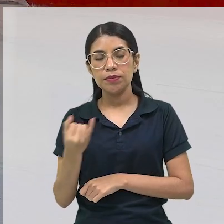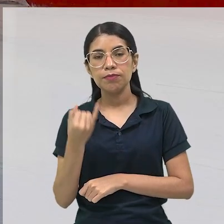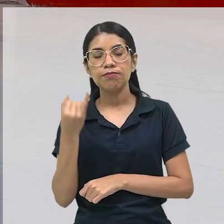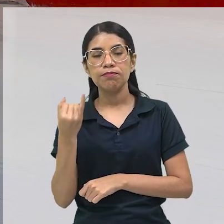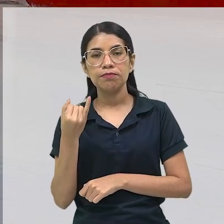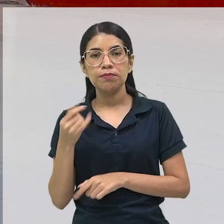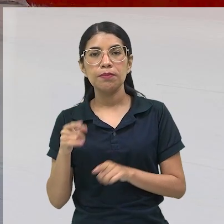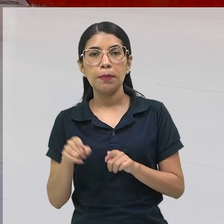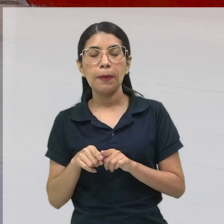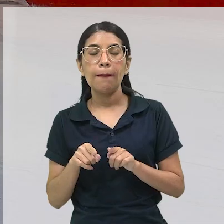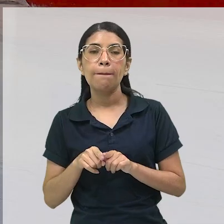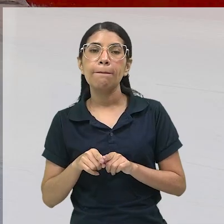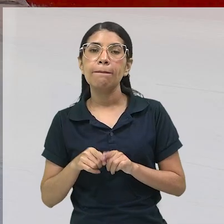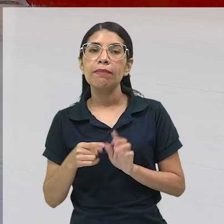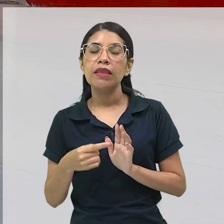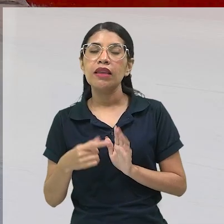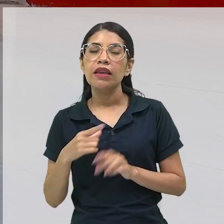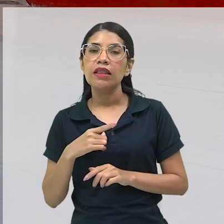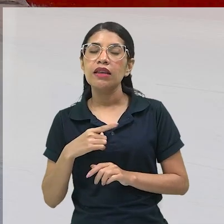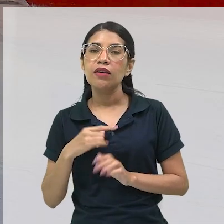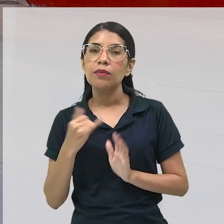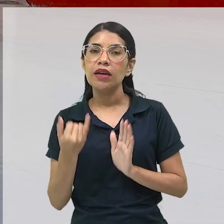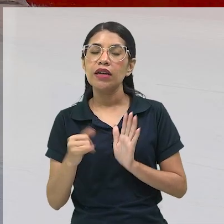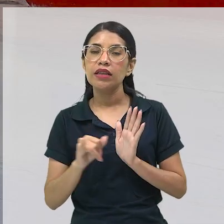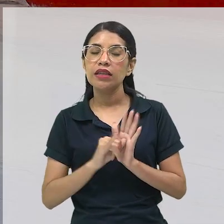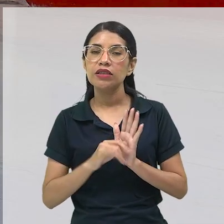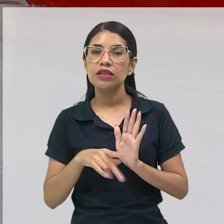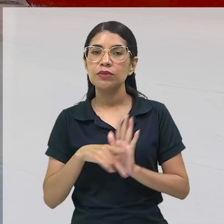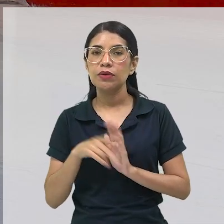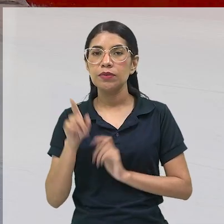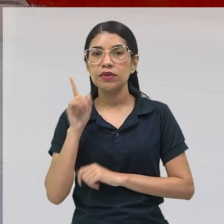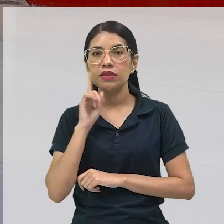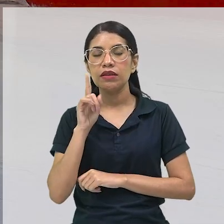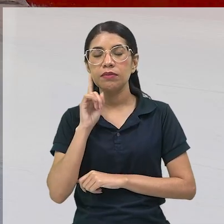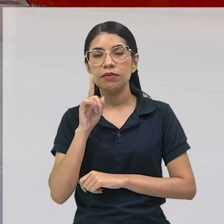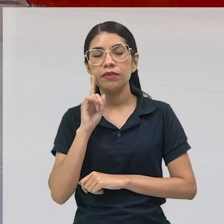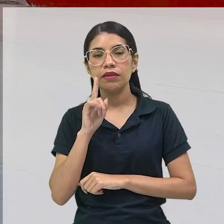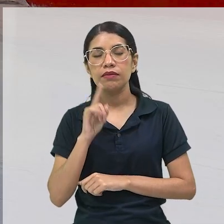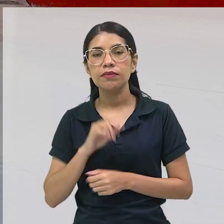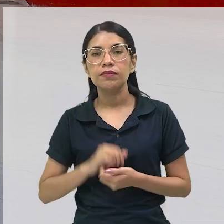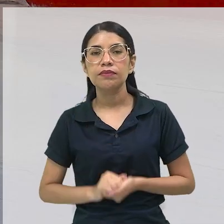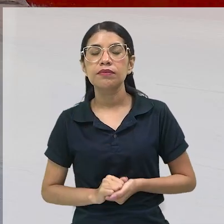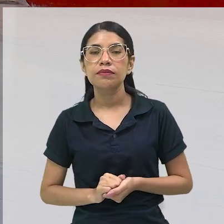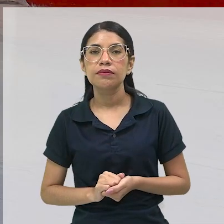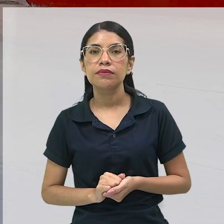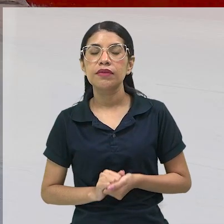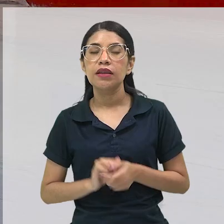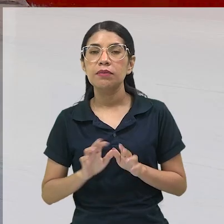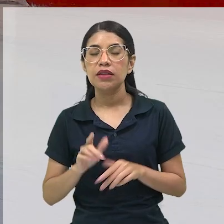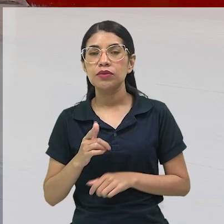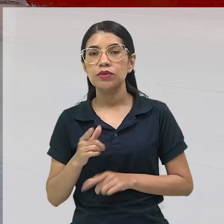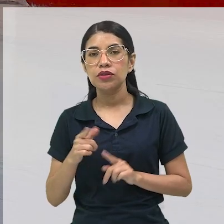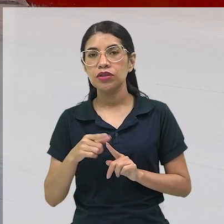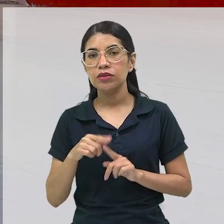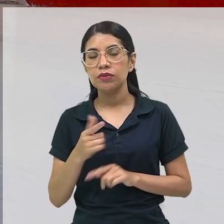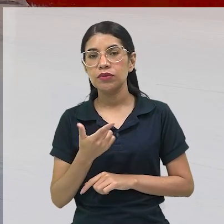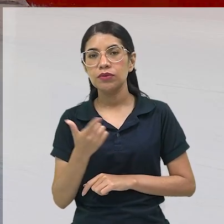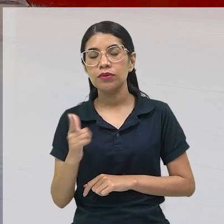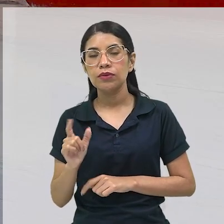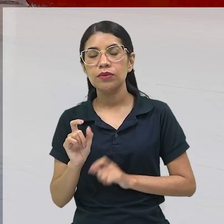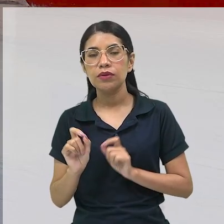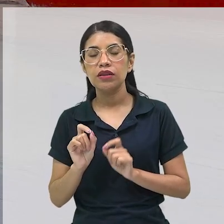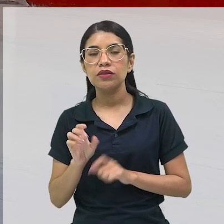importantes, né? Que trazem ali uma identidade americana, e eles trazem isso para a sua produção artística. Mais uma forma de